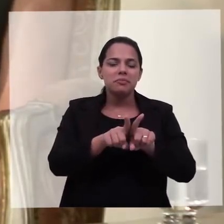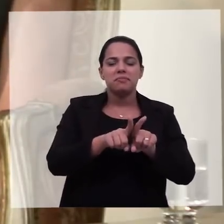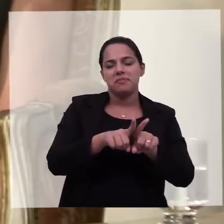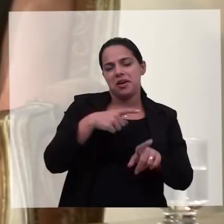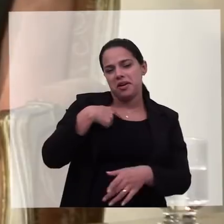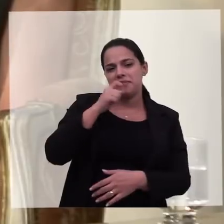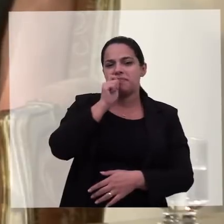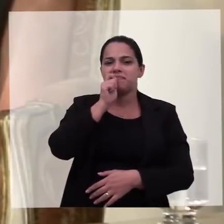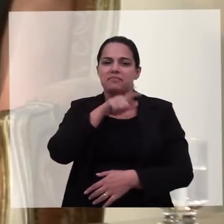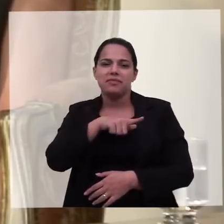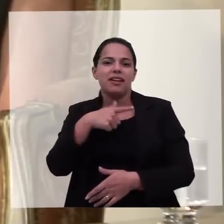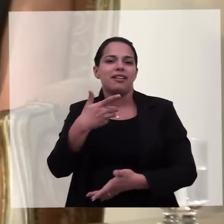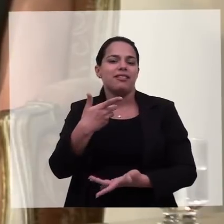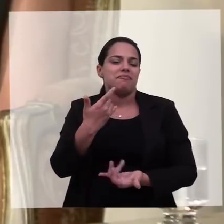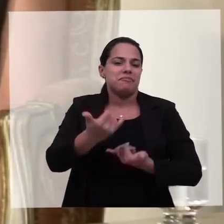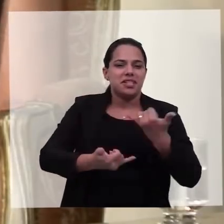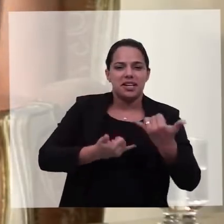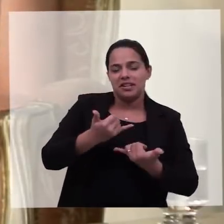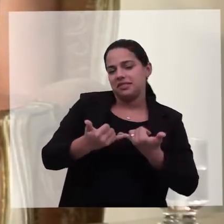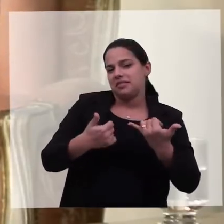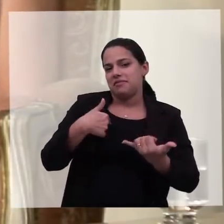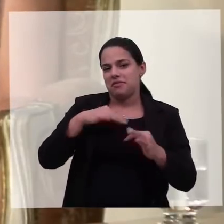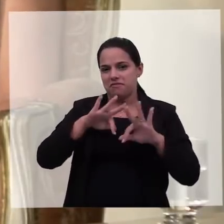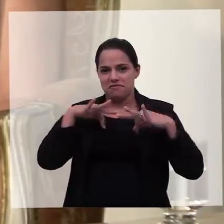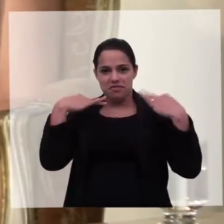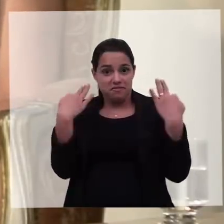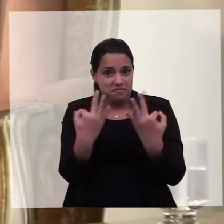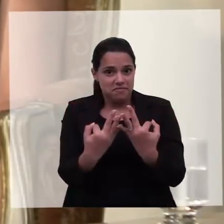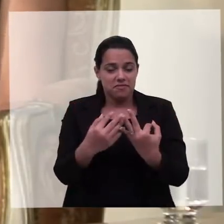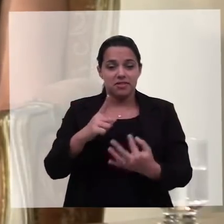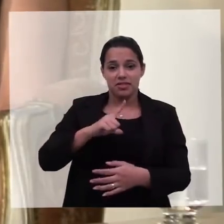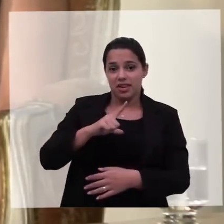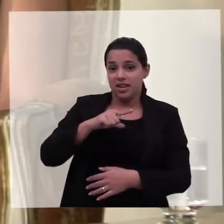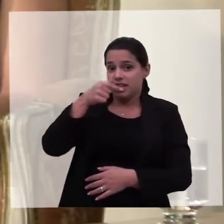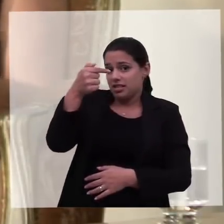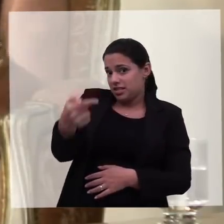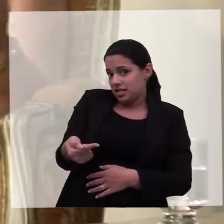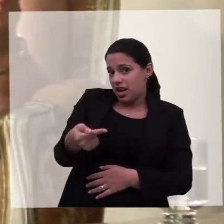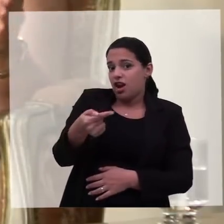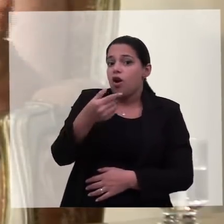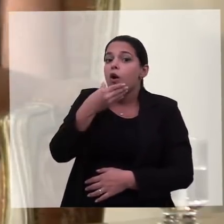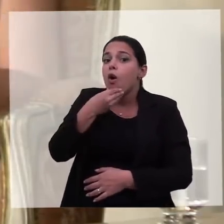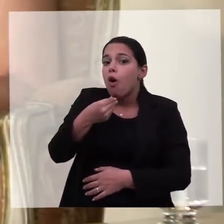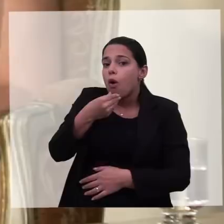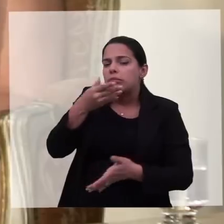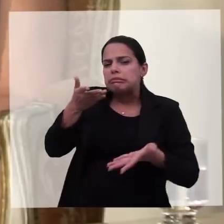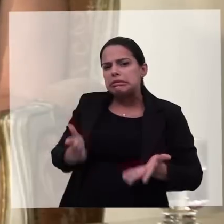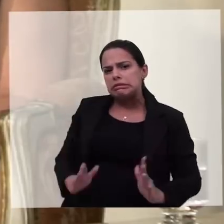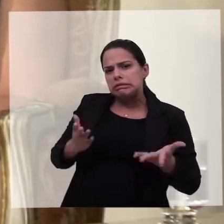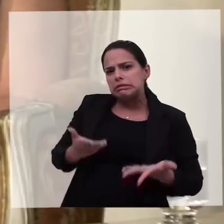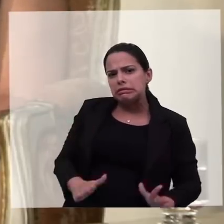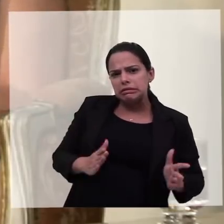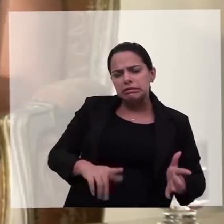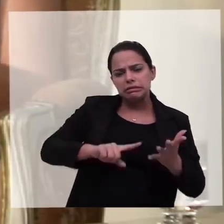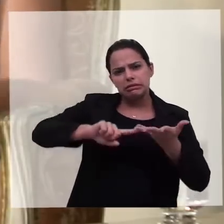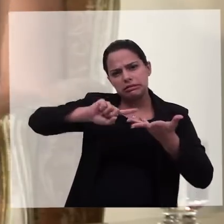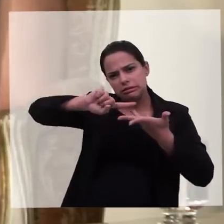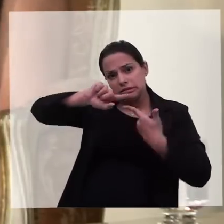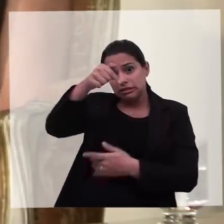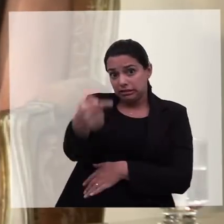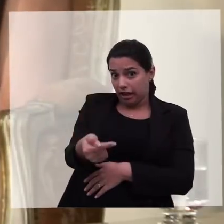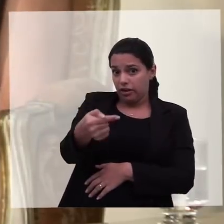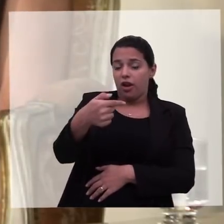coisa interessante que eu sempre brinco, é que nessa família nasceram 7 homens em seguida para